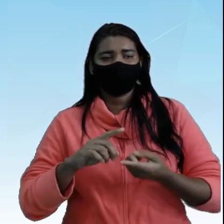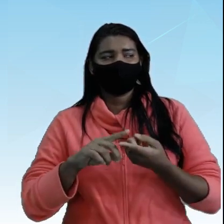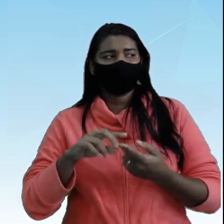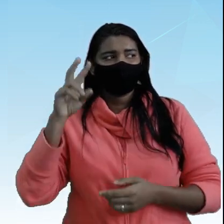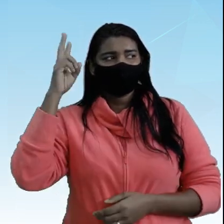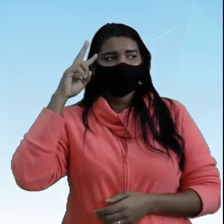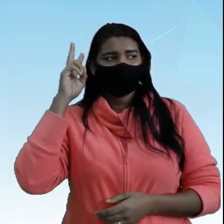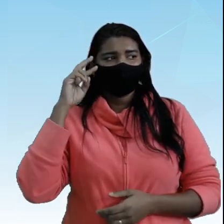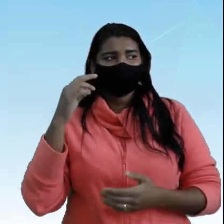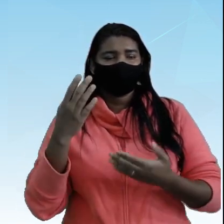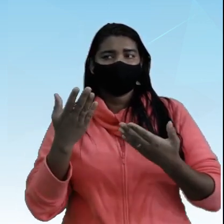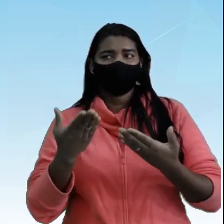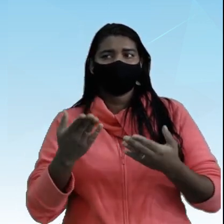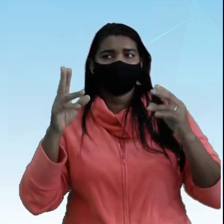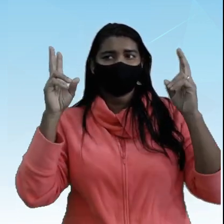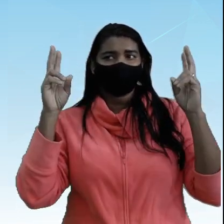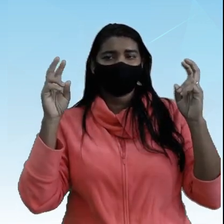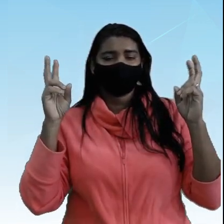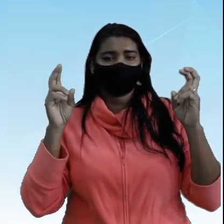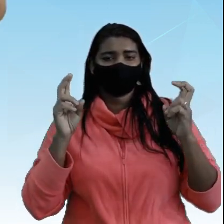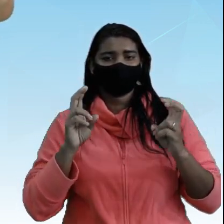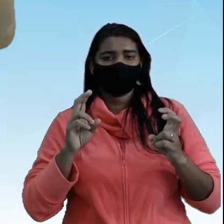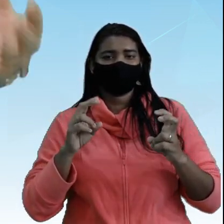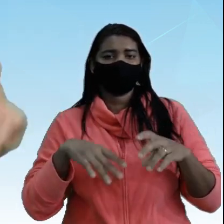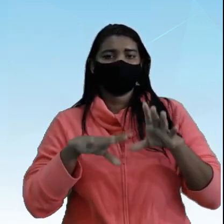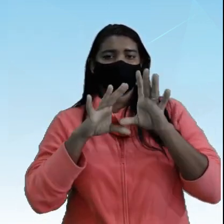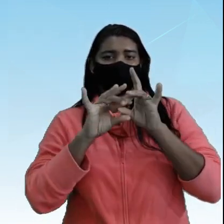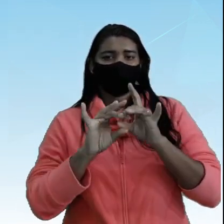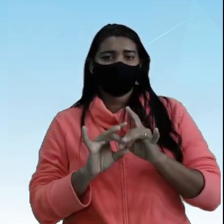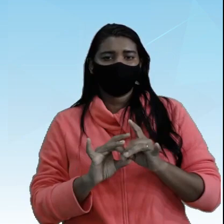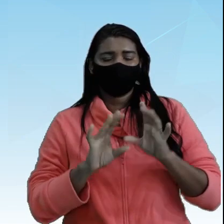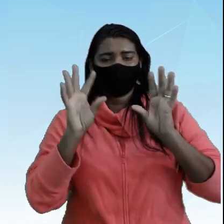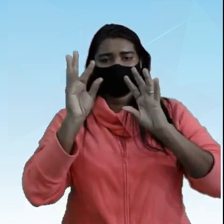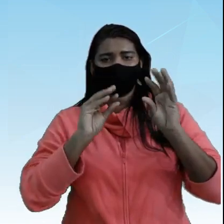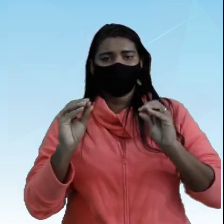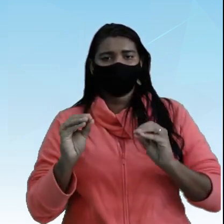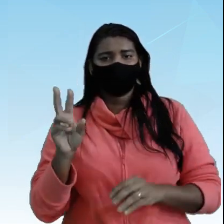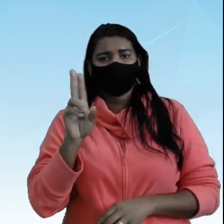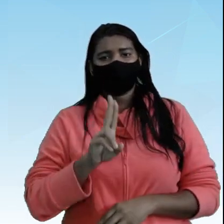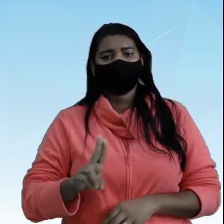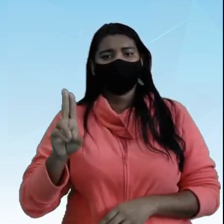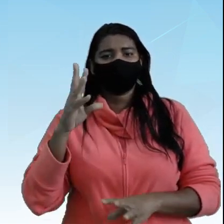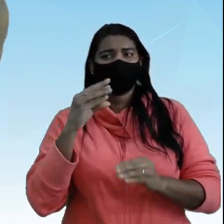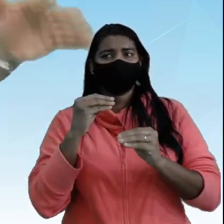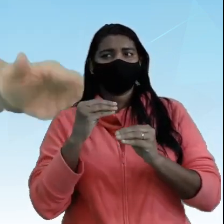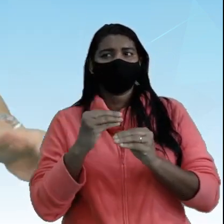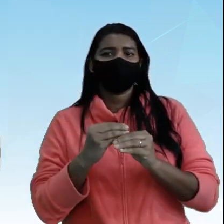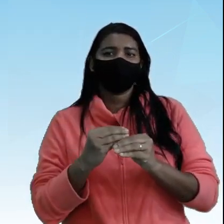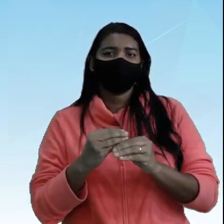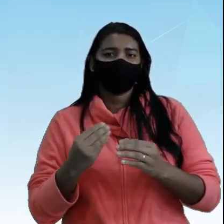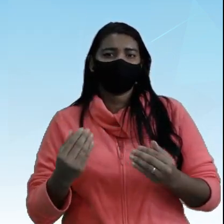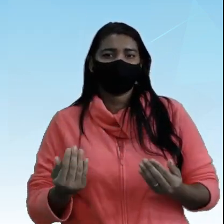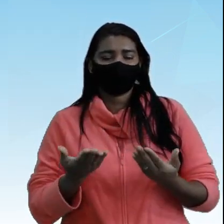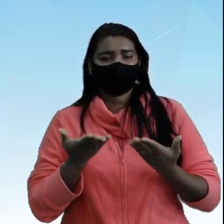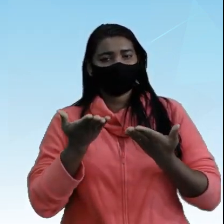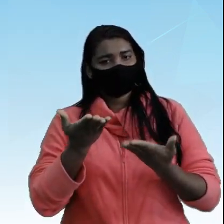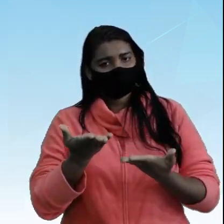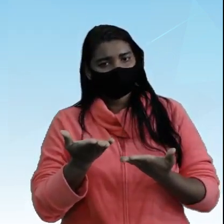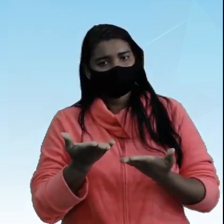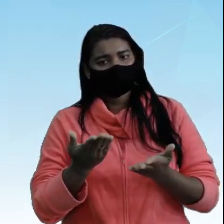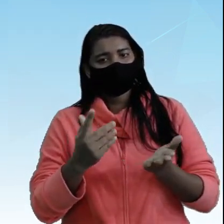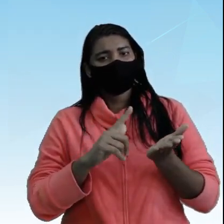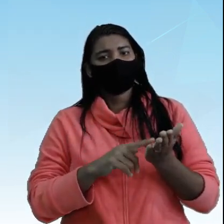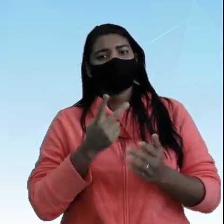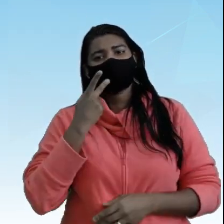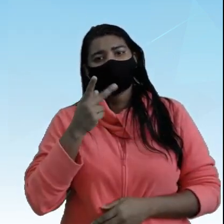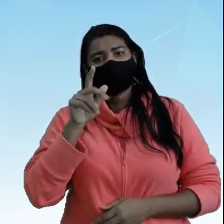lembrar vocês as aspas dentro do estilo, nós a utilizamos para quê? Enfatizar, marcar a